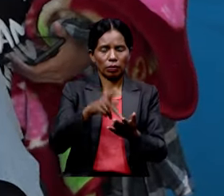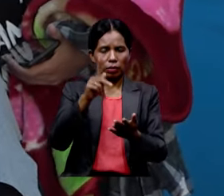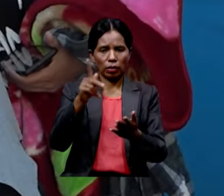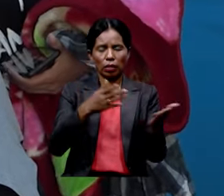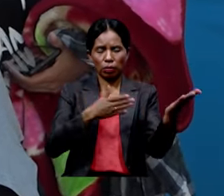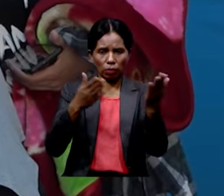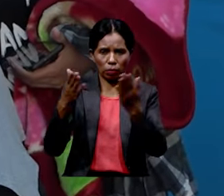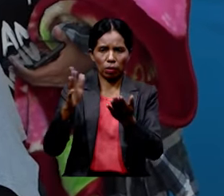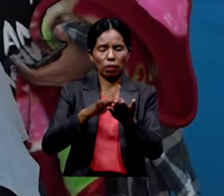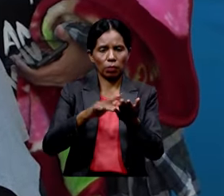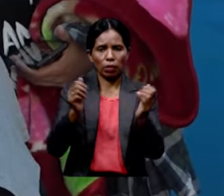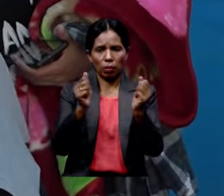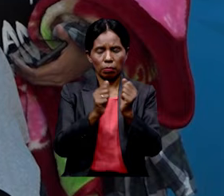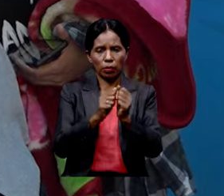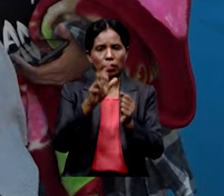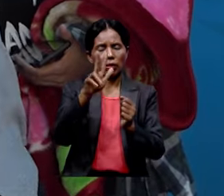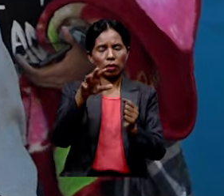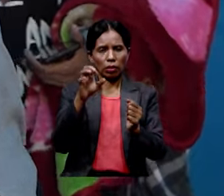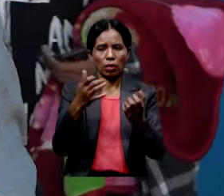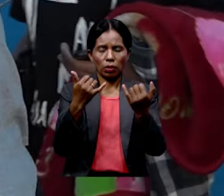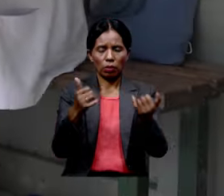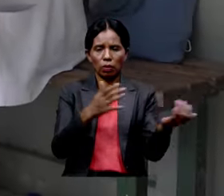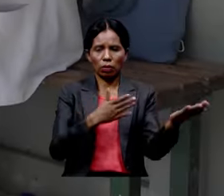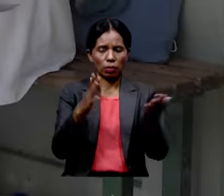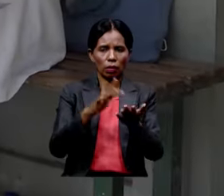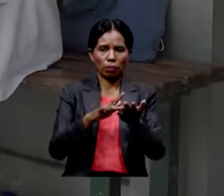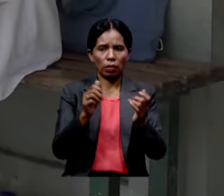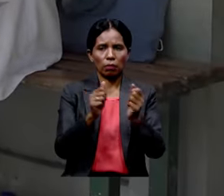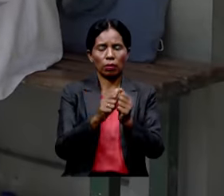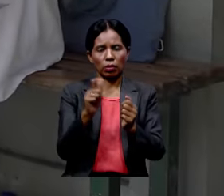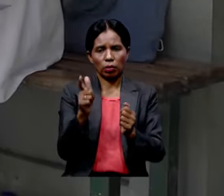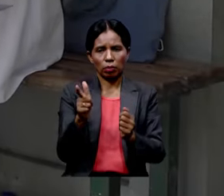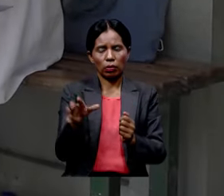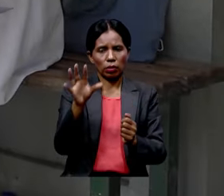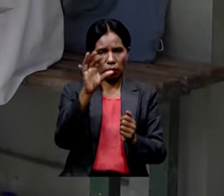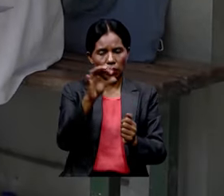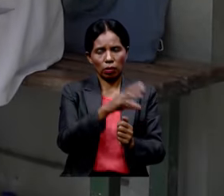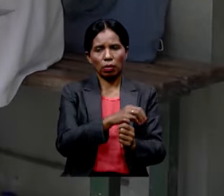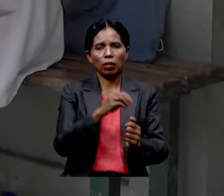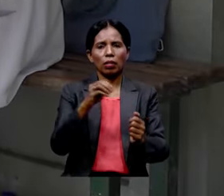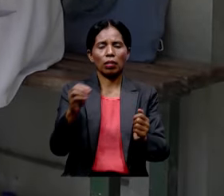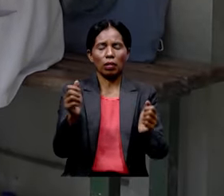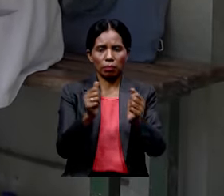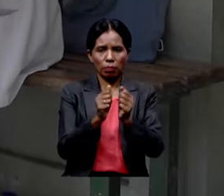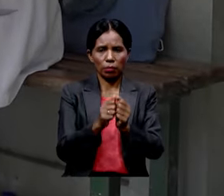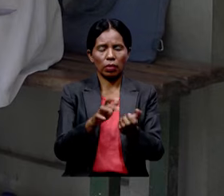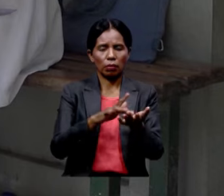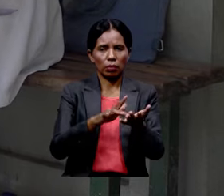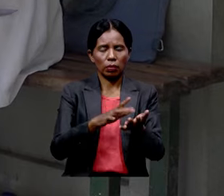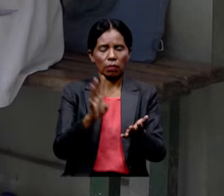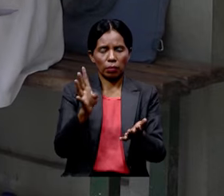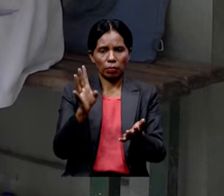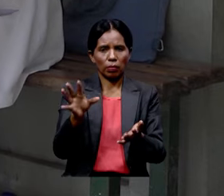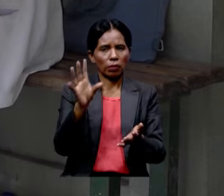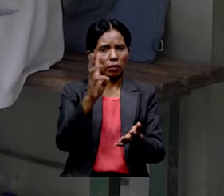moruk item matus tolu, tu agora foi hatama ai moruk item ruanulu resincia, no consumaves item hatnulu resinen,